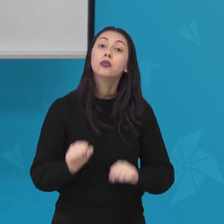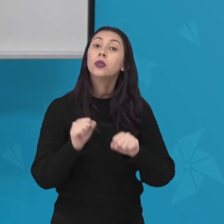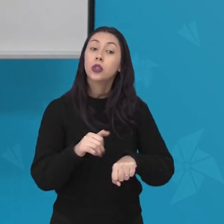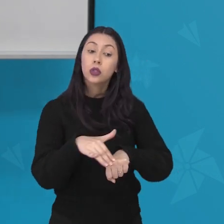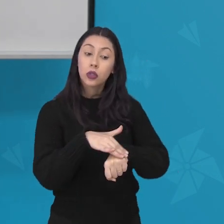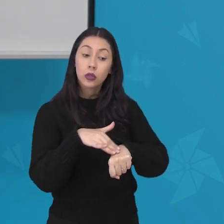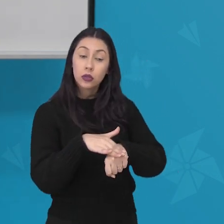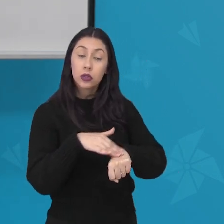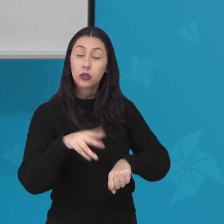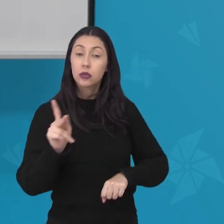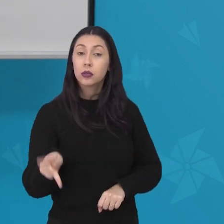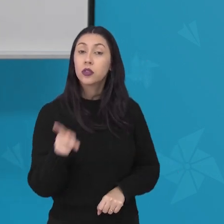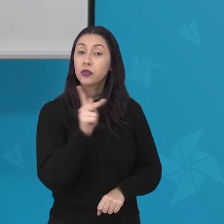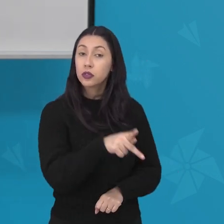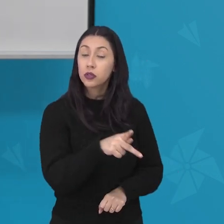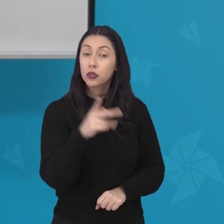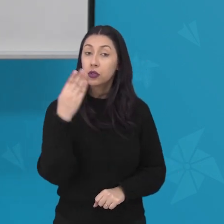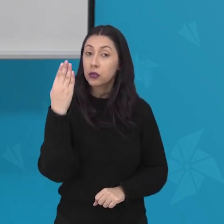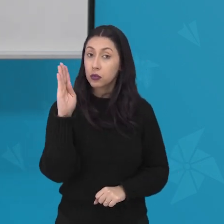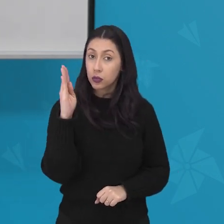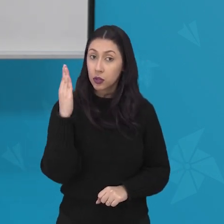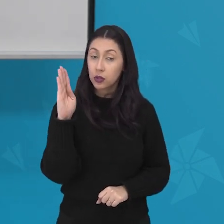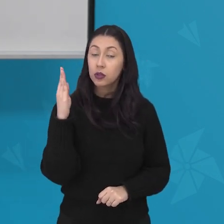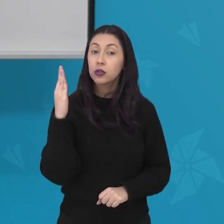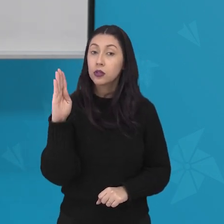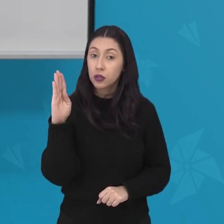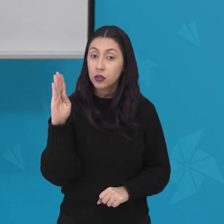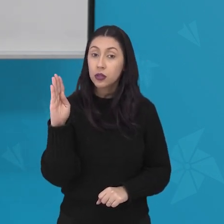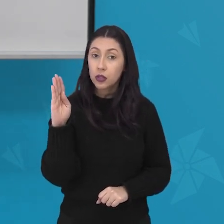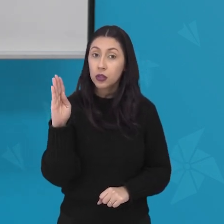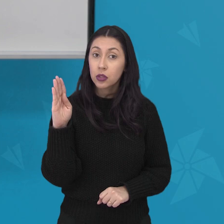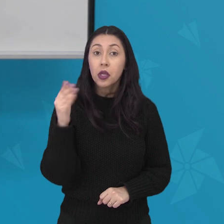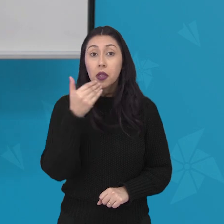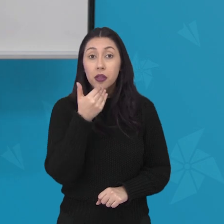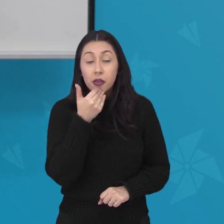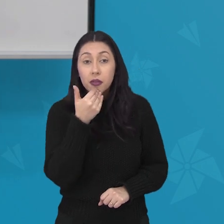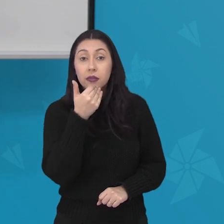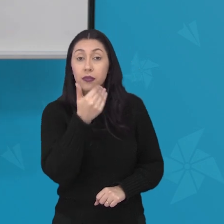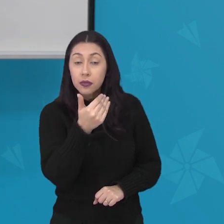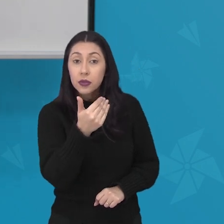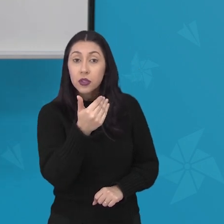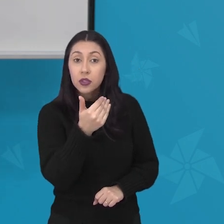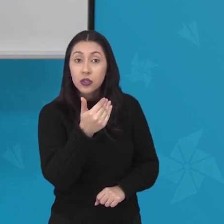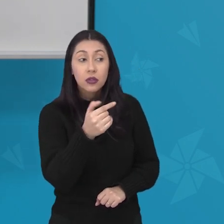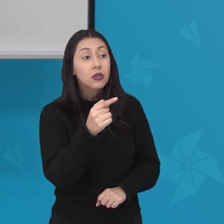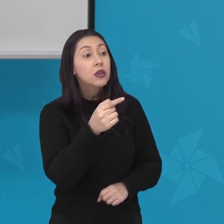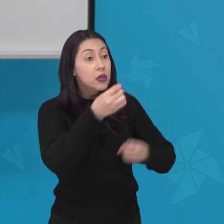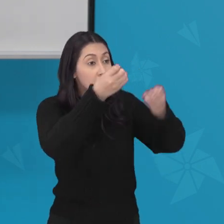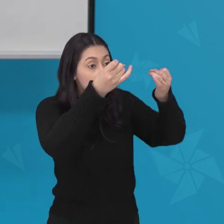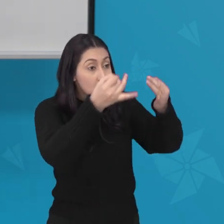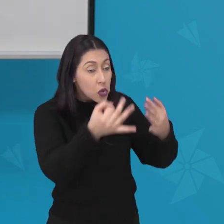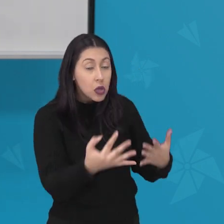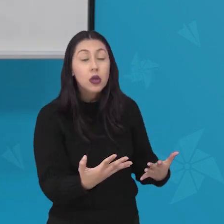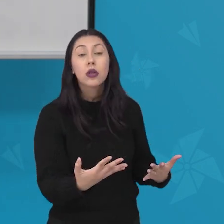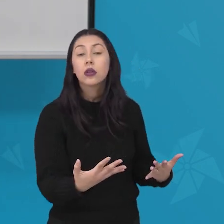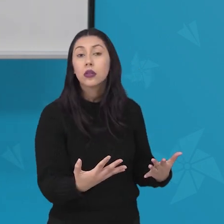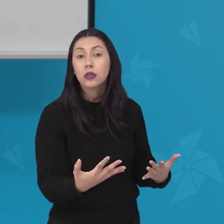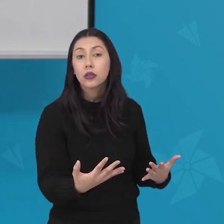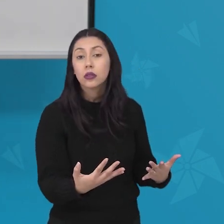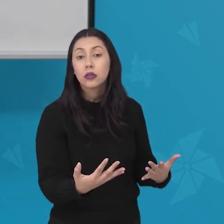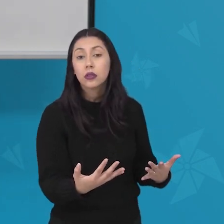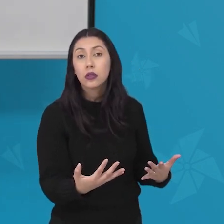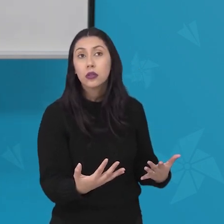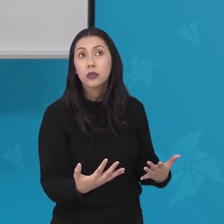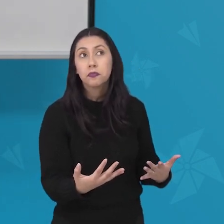ir até o seu professor de biologia ou a sua professora de biologia e pedir para ele ou ela dizer algumas palavras